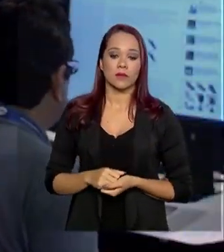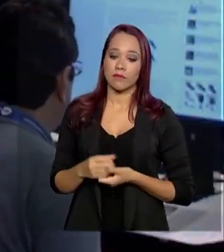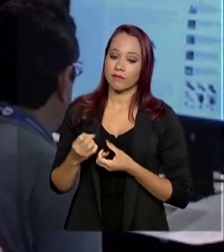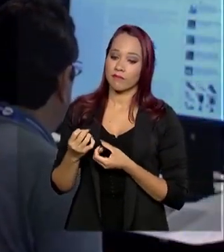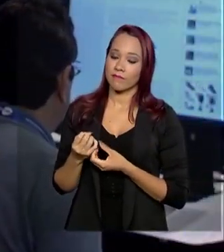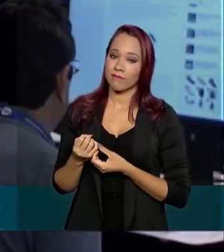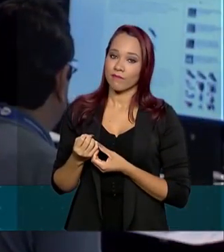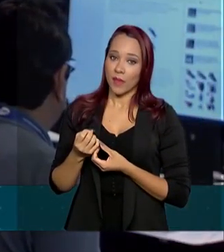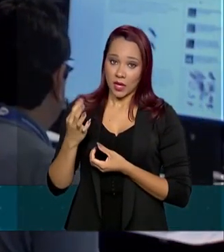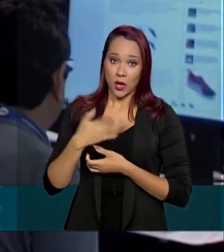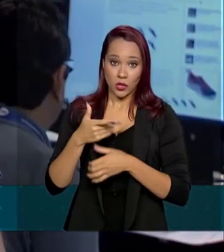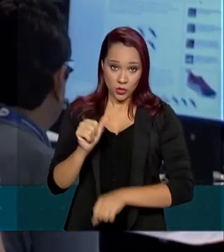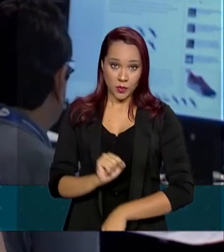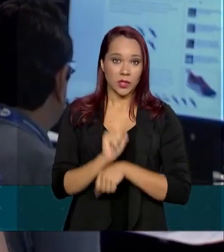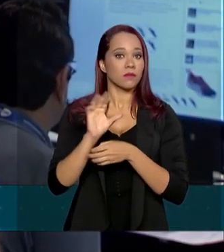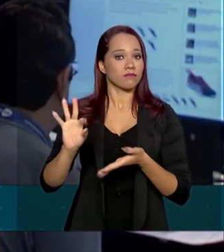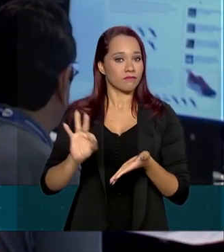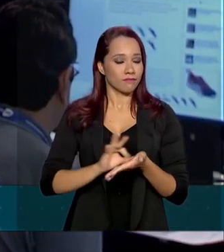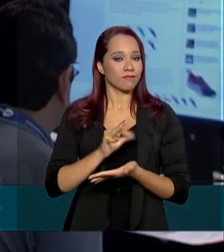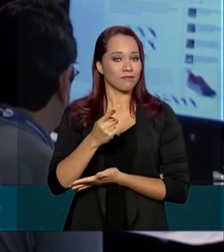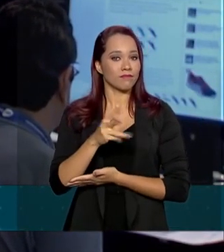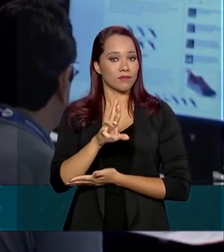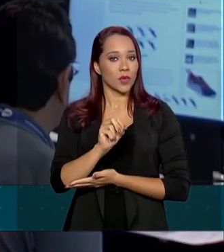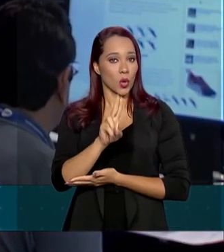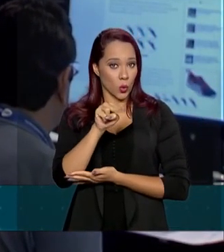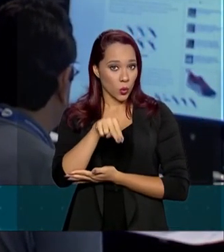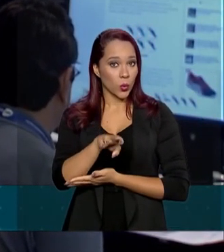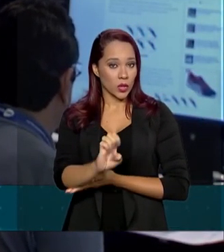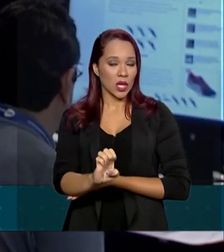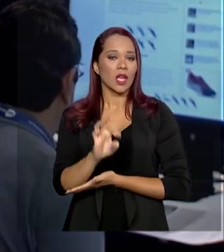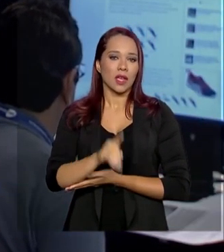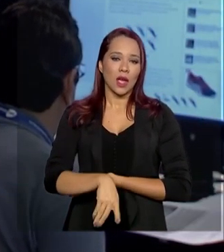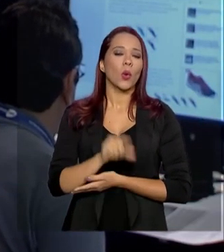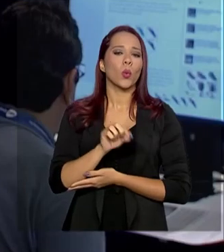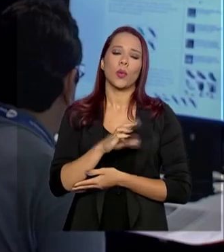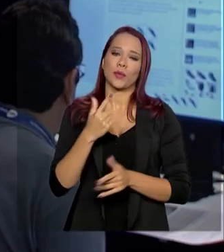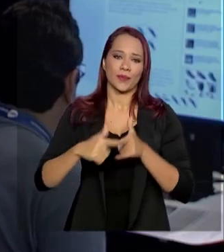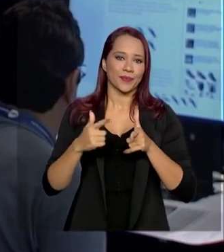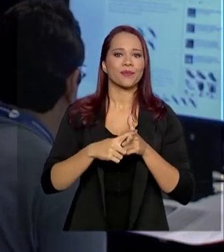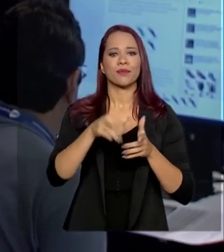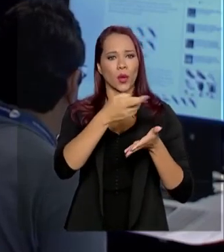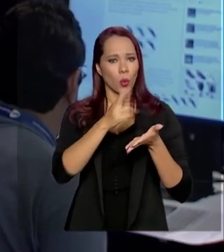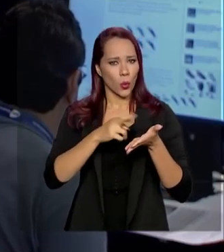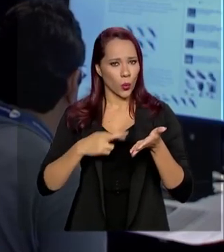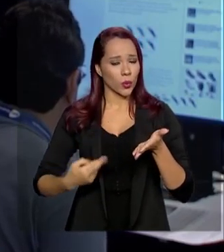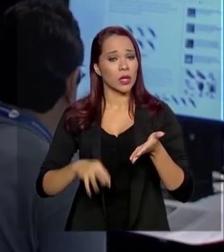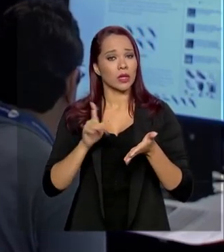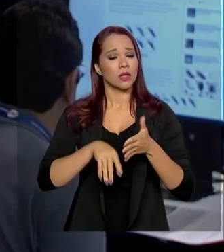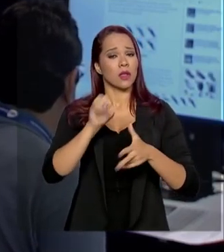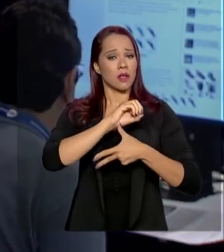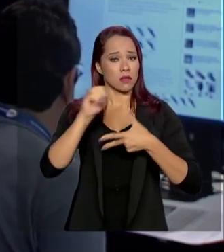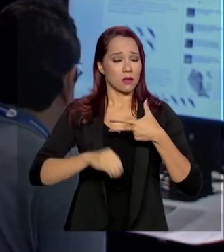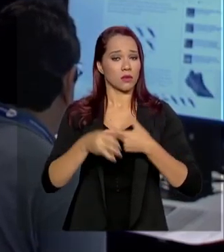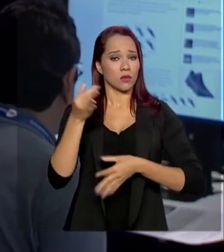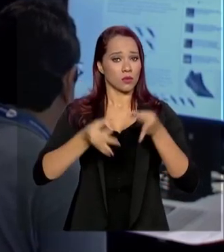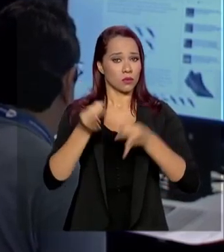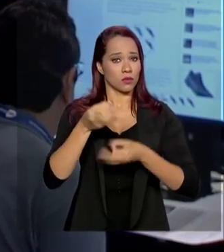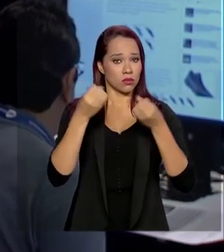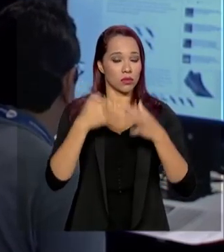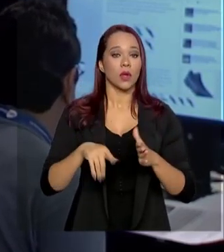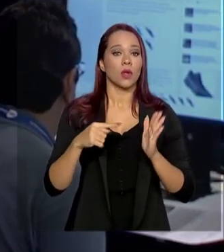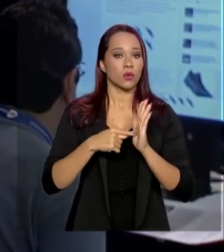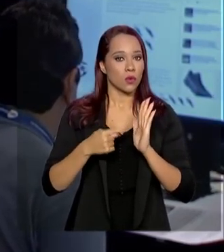e a suspensão das inscrições no prouni ainda reflexo daquele problema na correção do enem a justiça determinou que